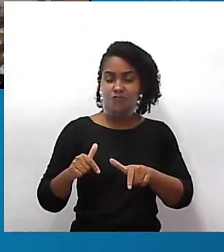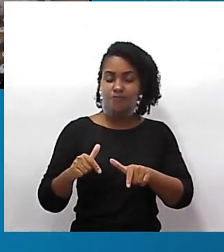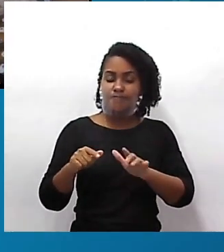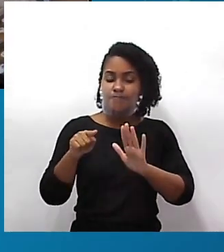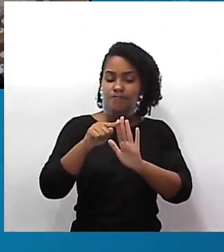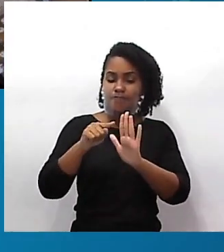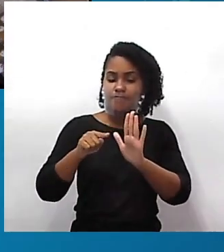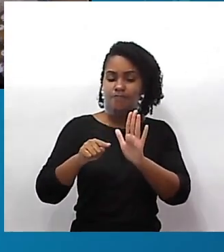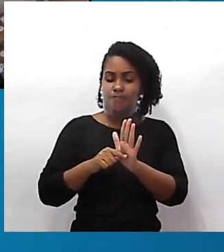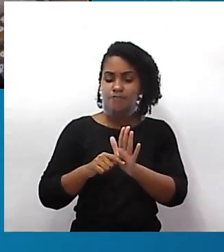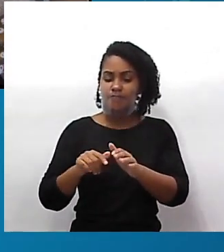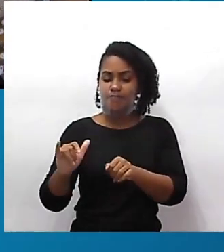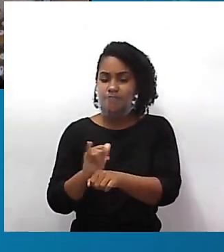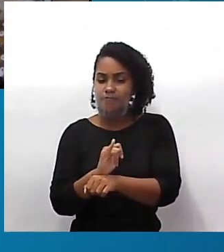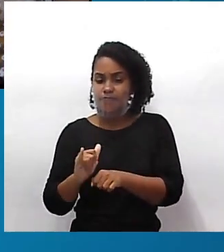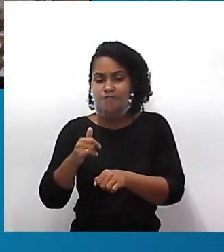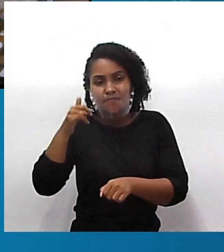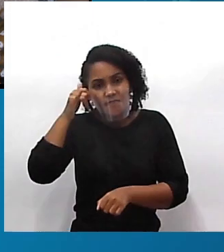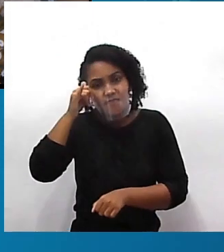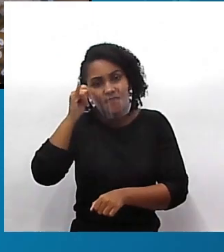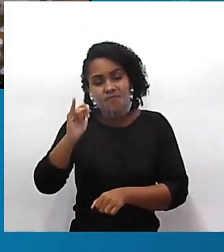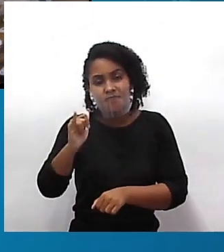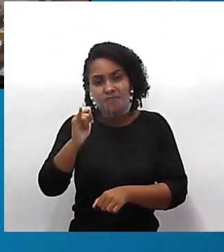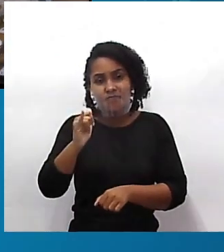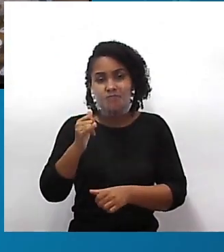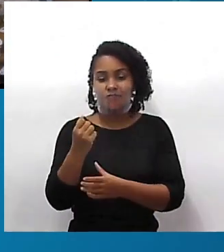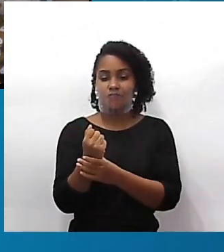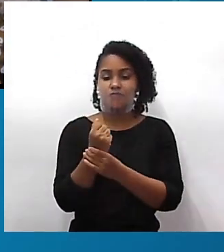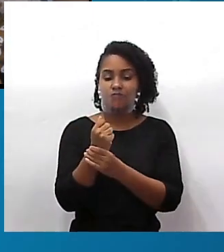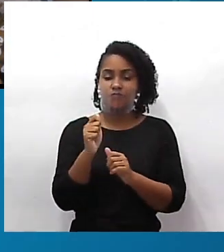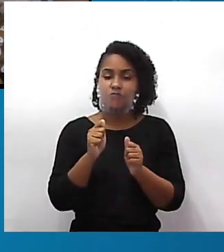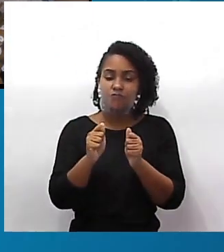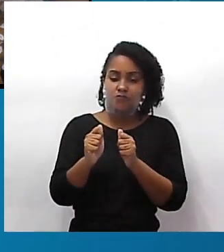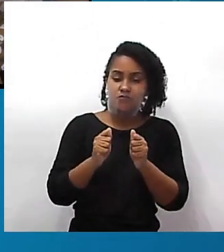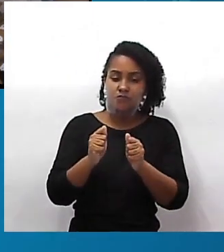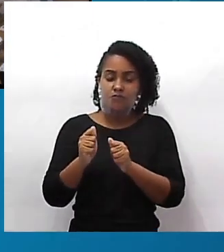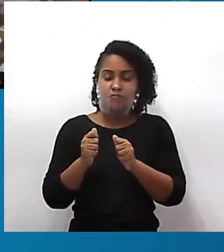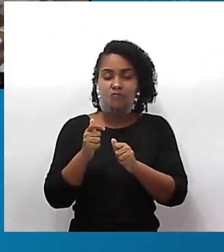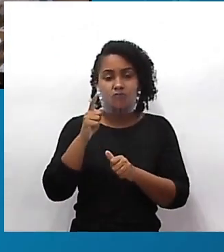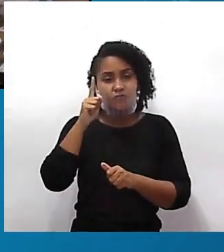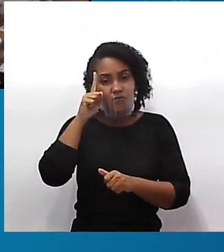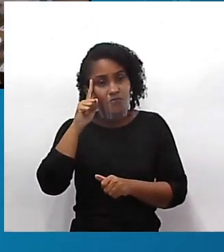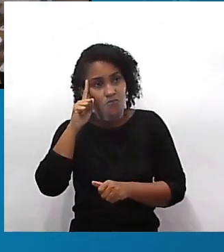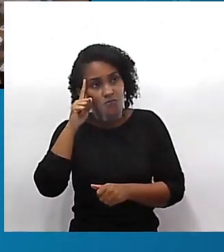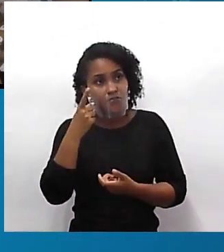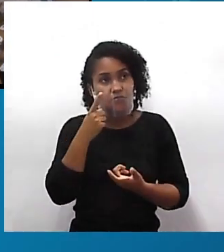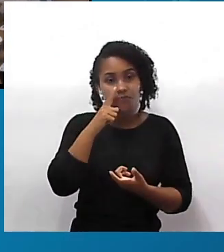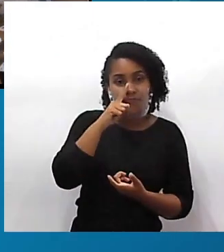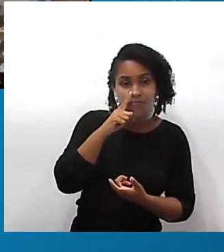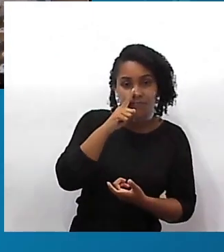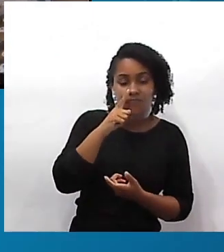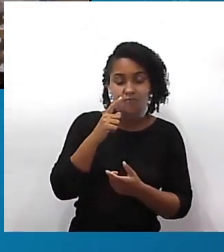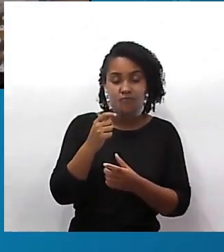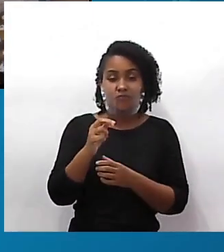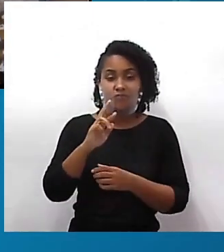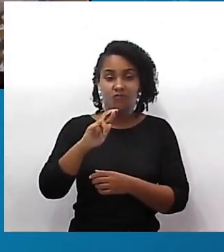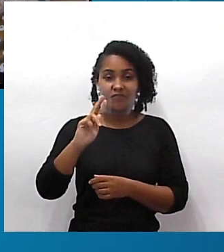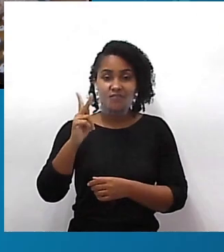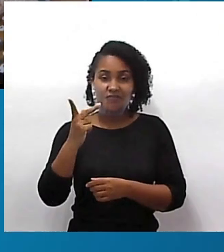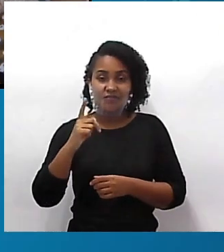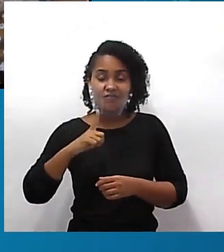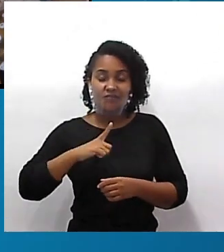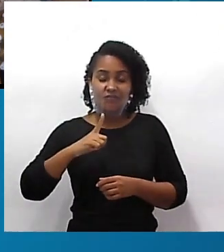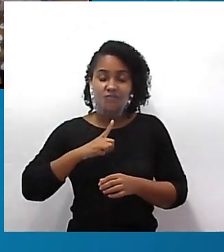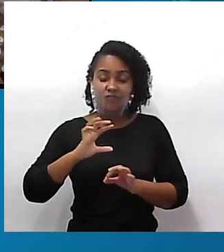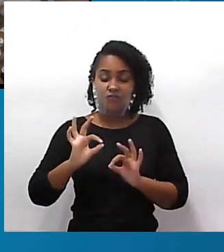plano de ação para prevenir e controlar os riscos e que assegure os recursos humanos e materiais